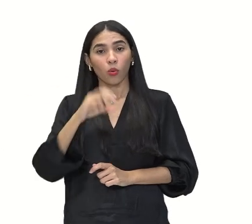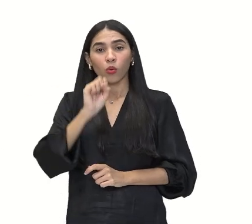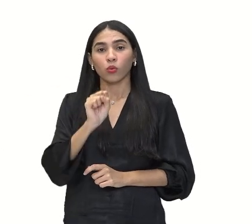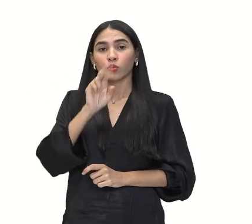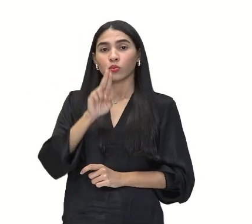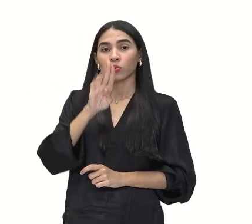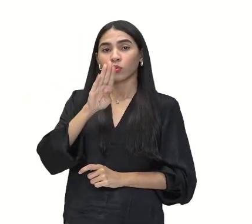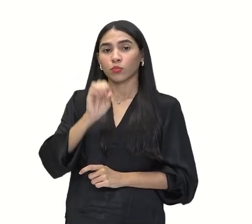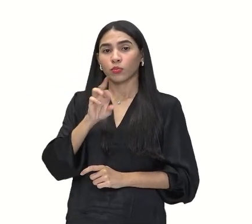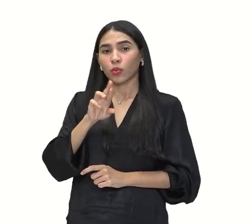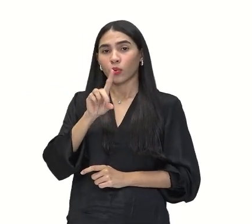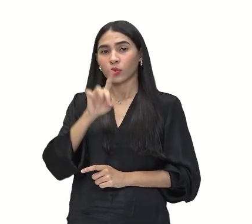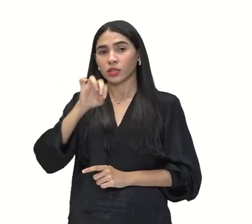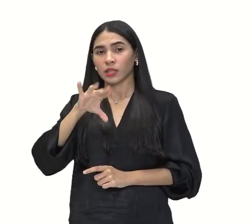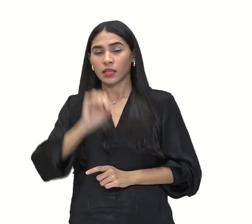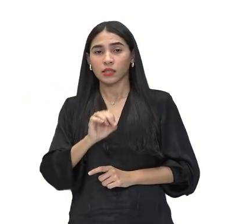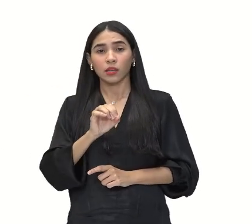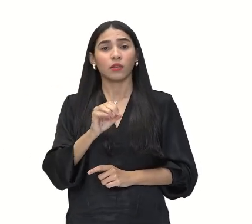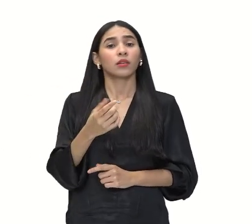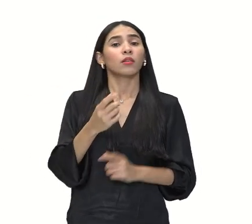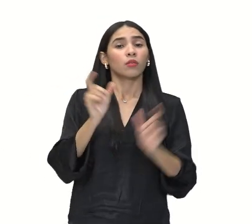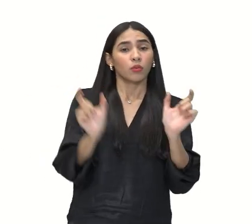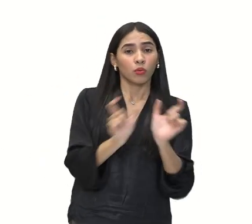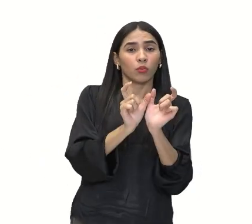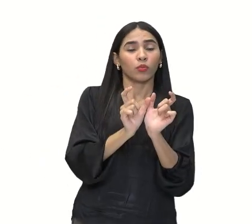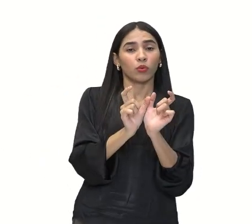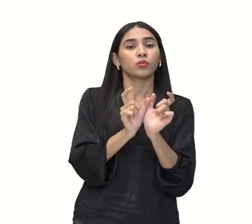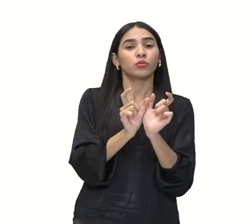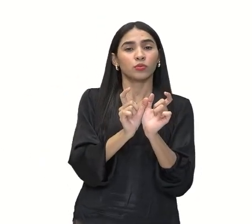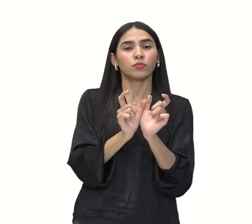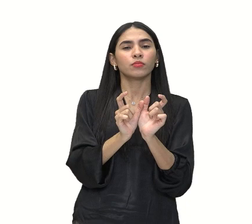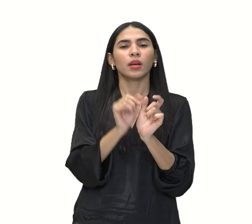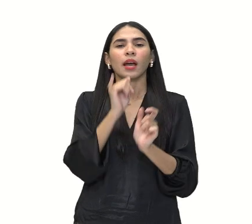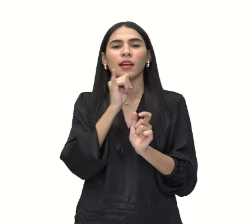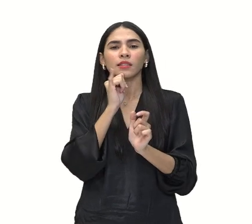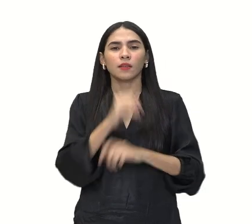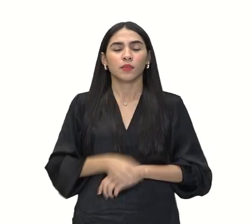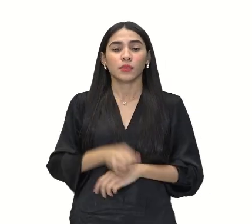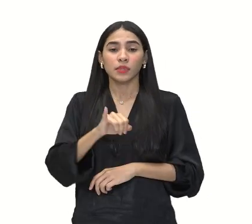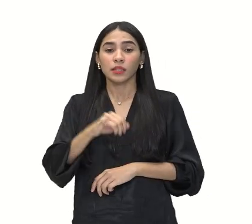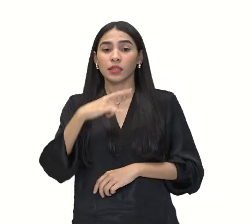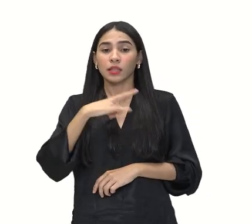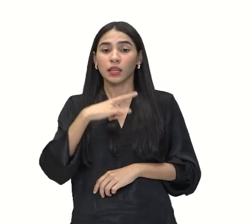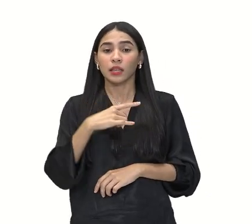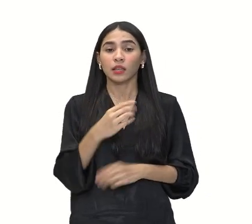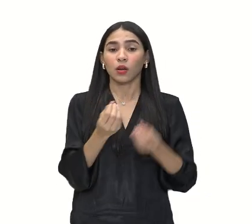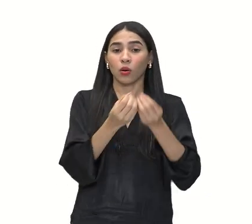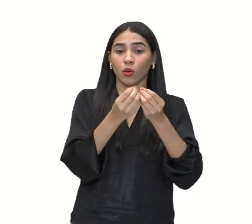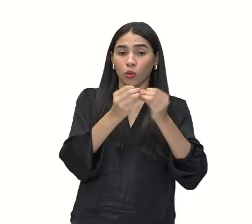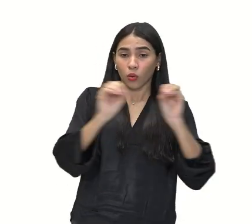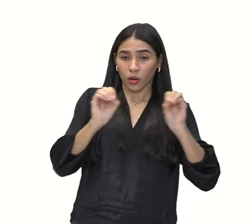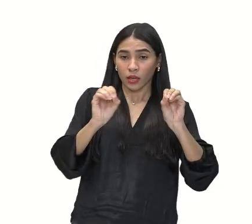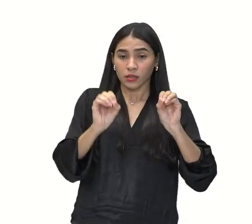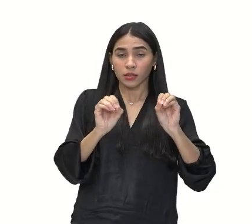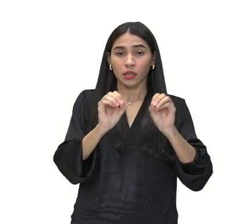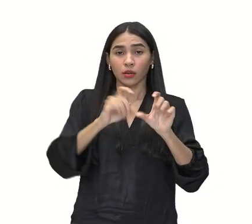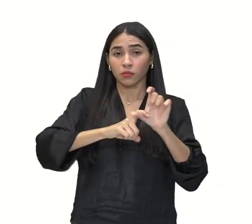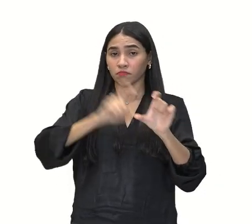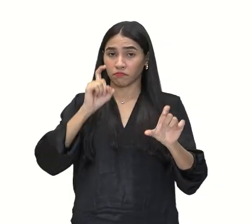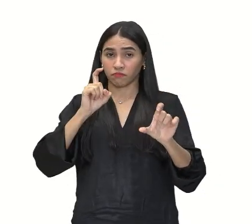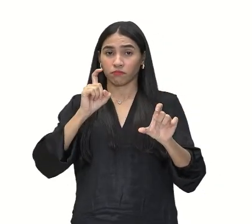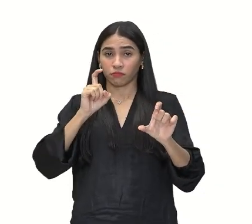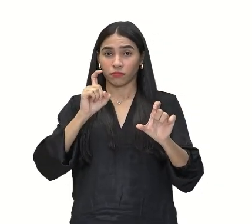Então, observem que o período será composto por coordenação quando ele possuir orações